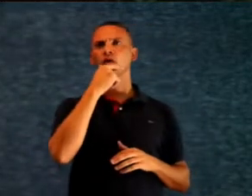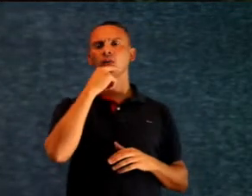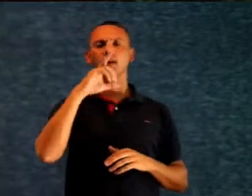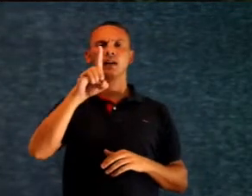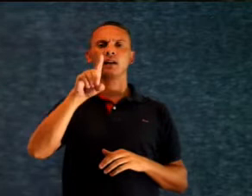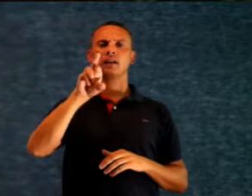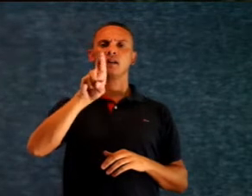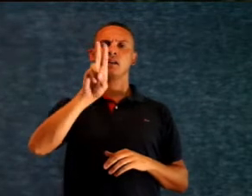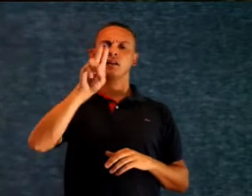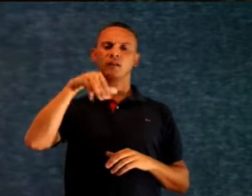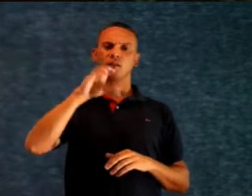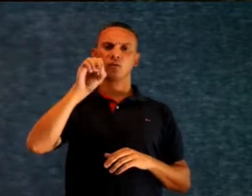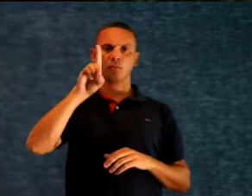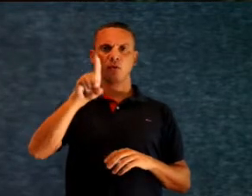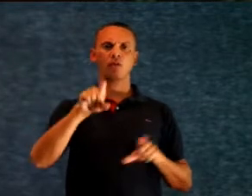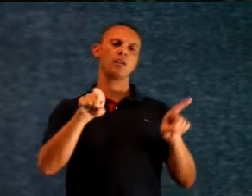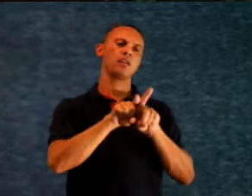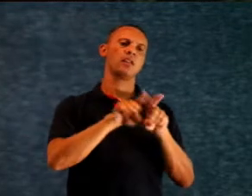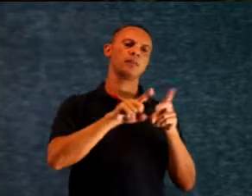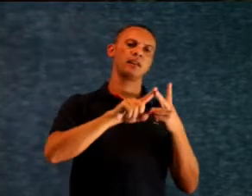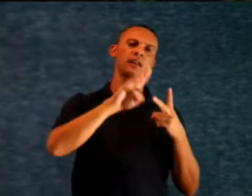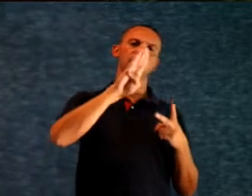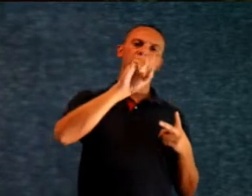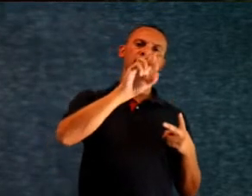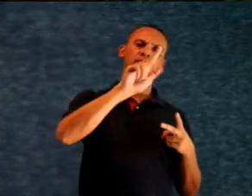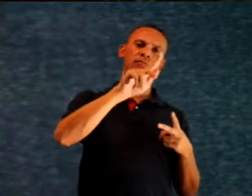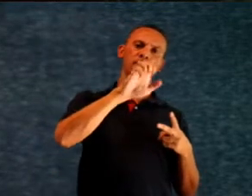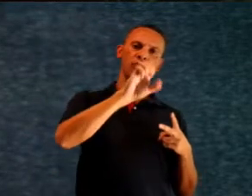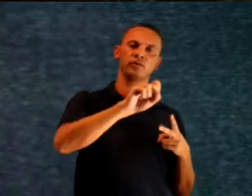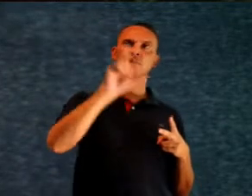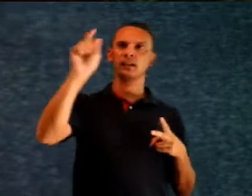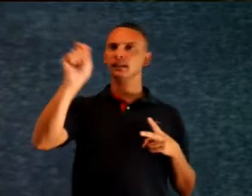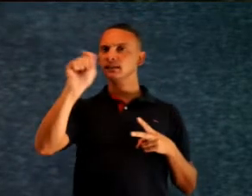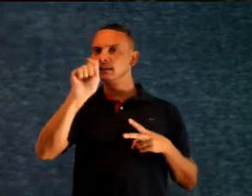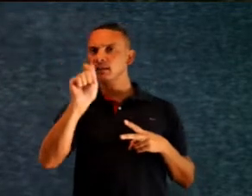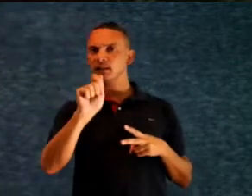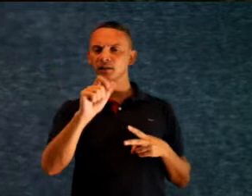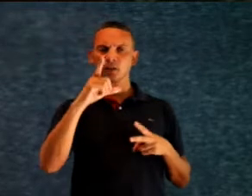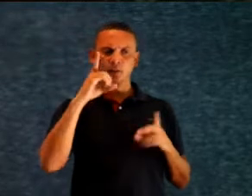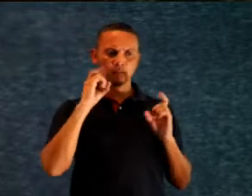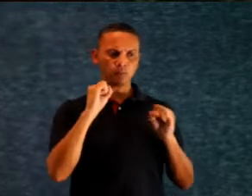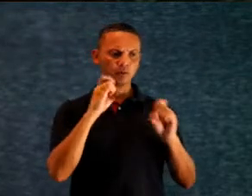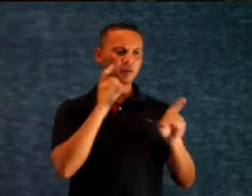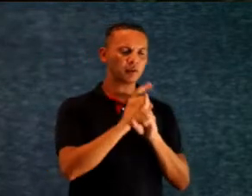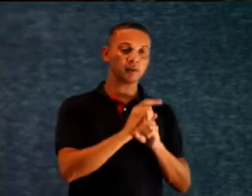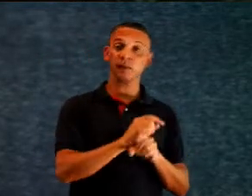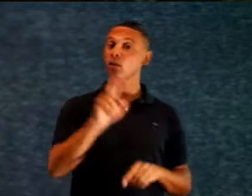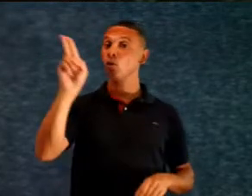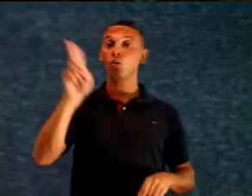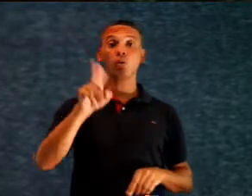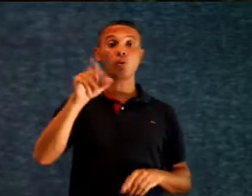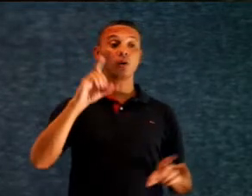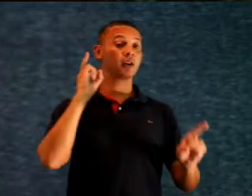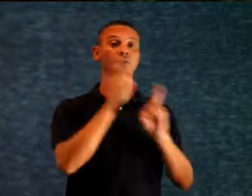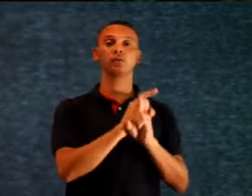se conhecido, tivessem estado juntos no Centro de Estudos Brasileiros, dirigido por Maria Julieta, e nunca aconteceu esse